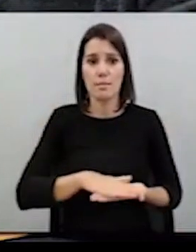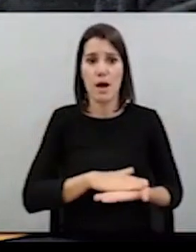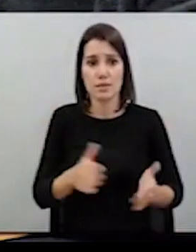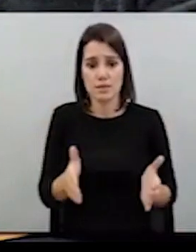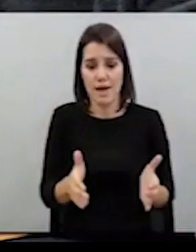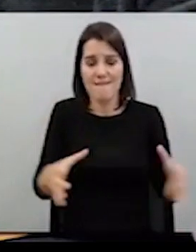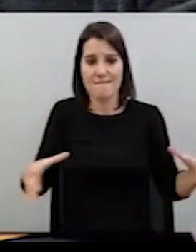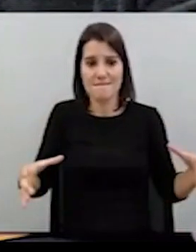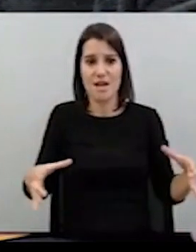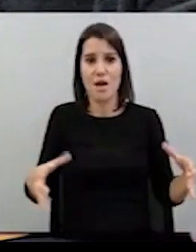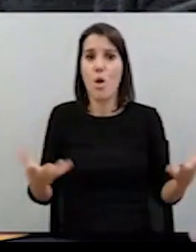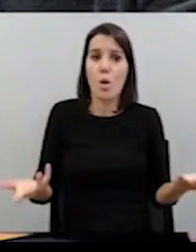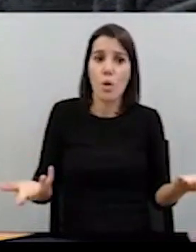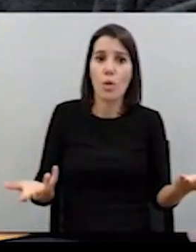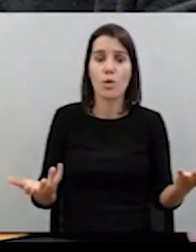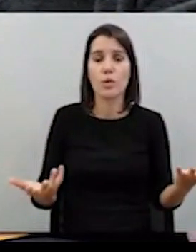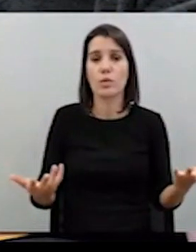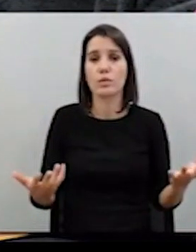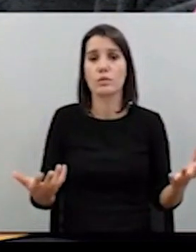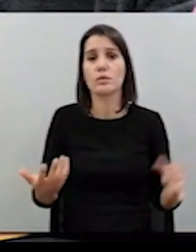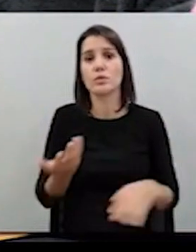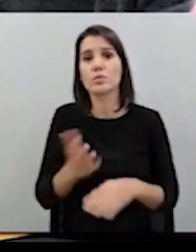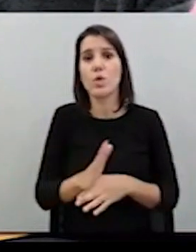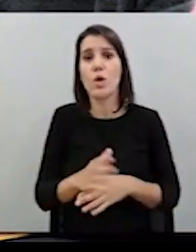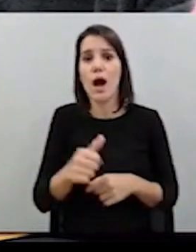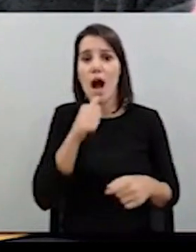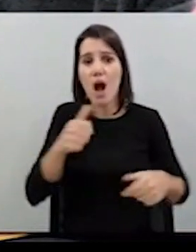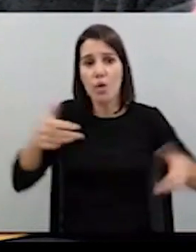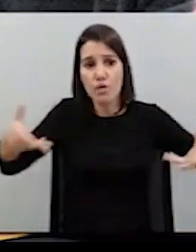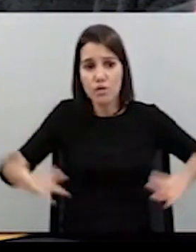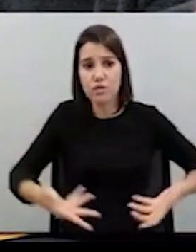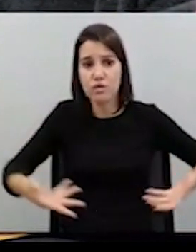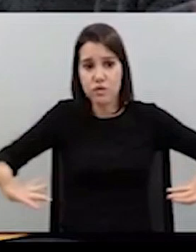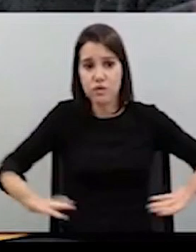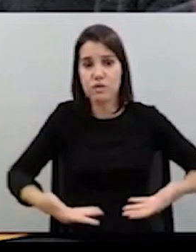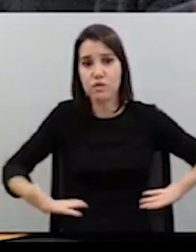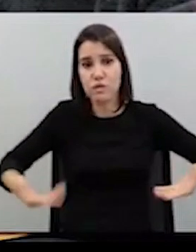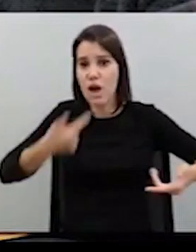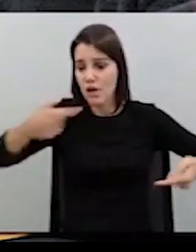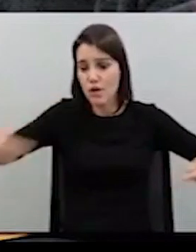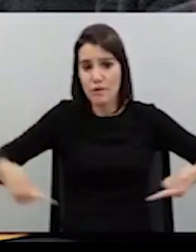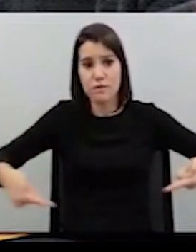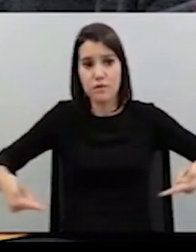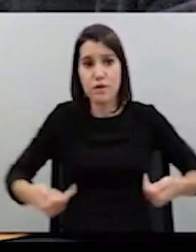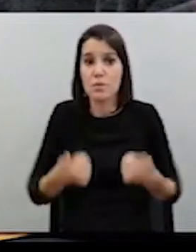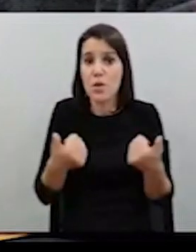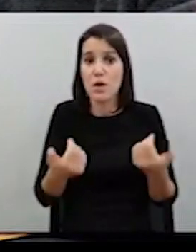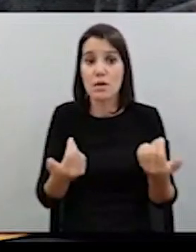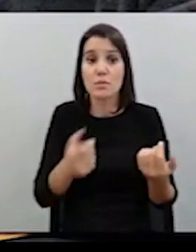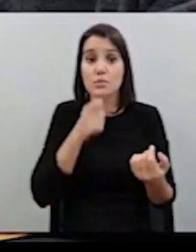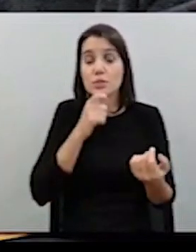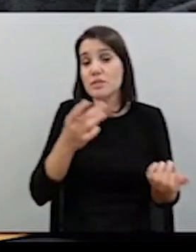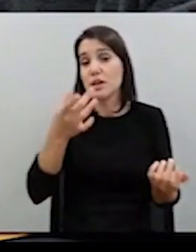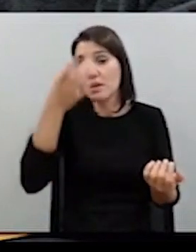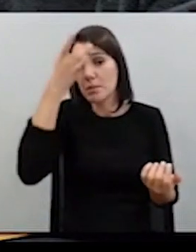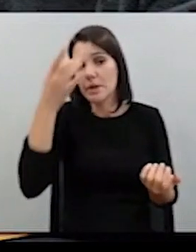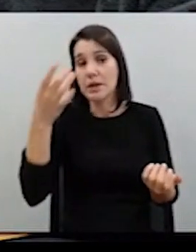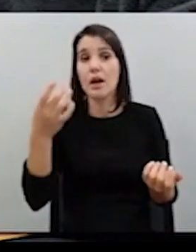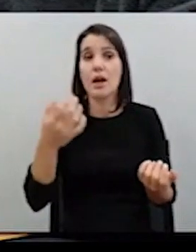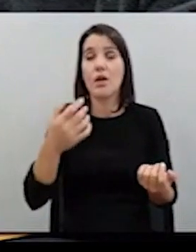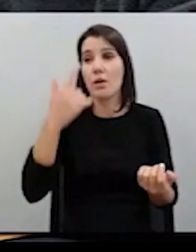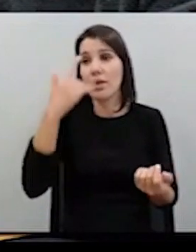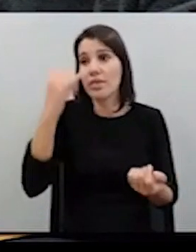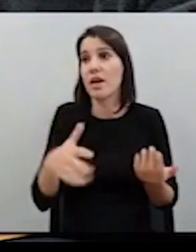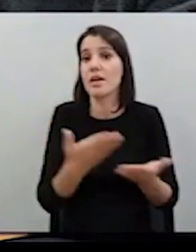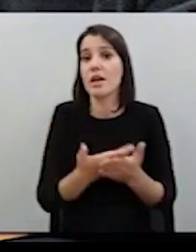ou apenas criar um fosso de drenagem debaixo do ringue? Talvez sejam ideias inviáveis do ponto de vista da engenharia, e daí eu colocar